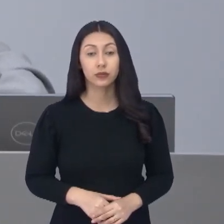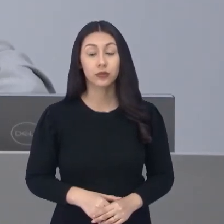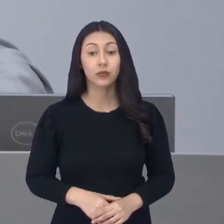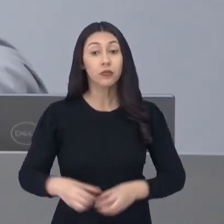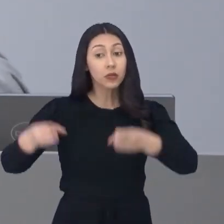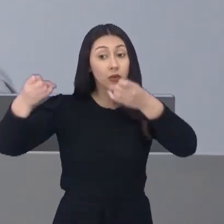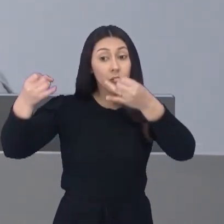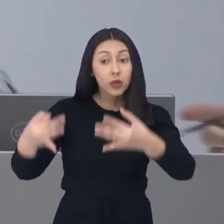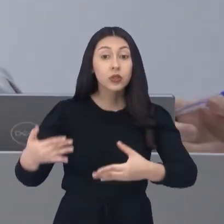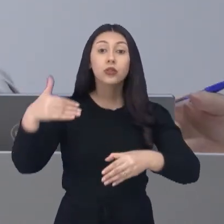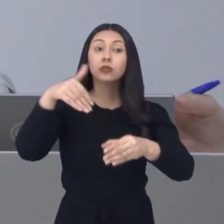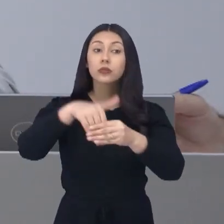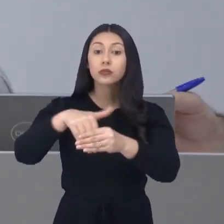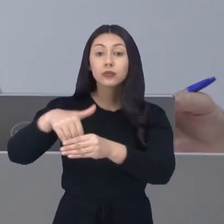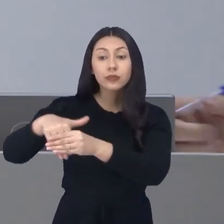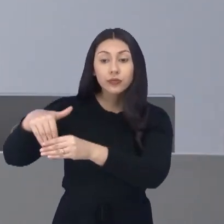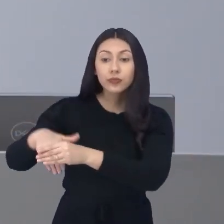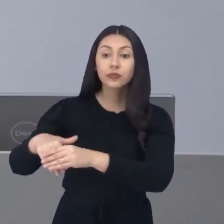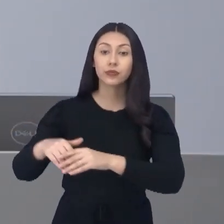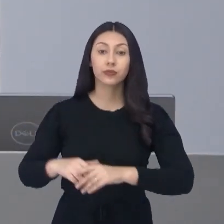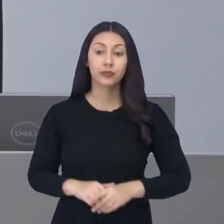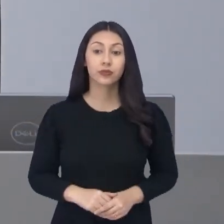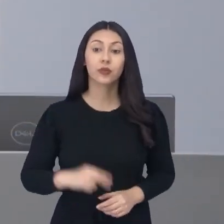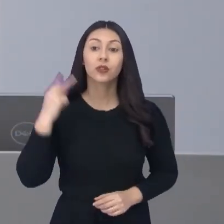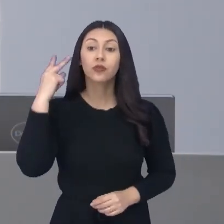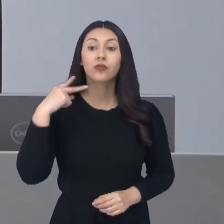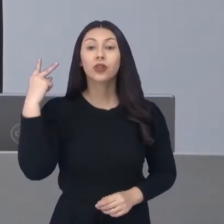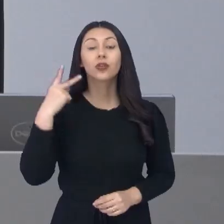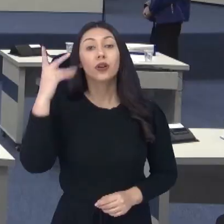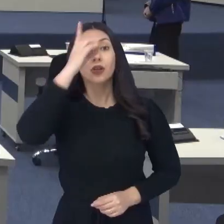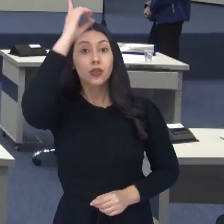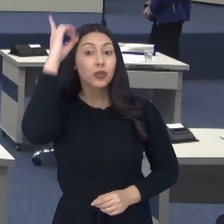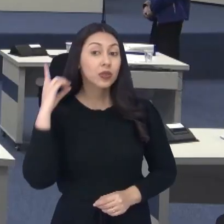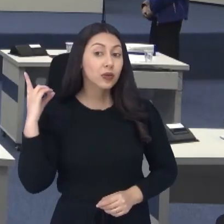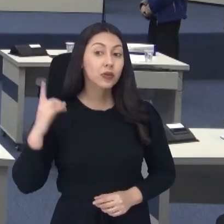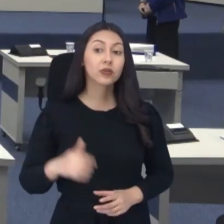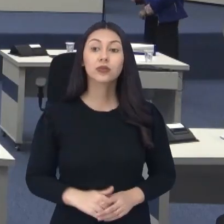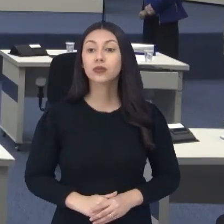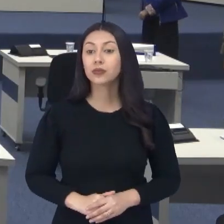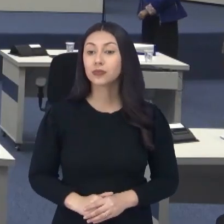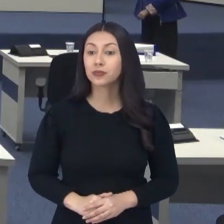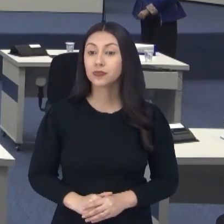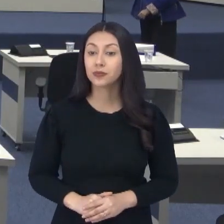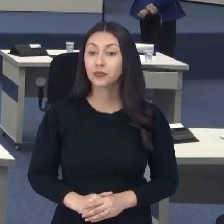Justificativo de votação. Justificativo de votação, a vereadora Dulce Rita.